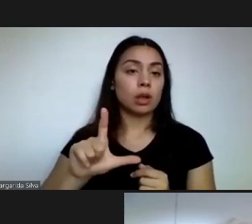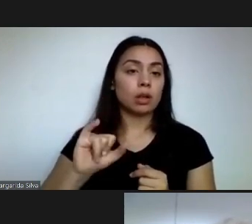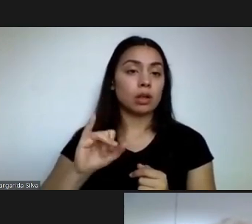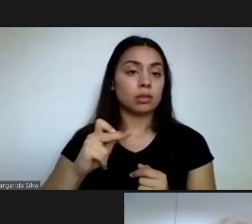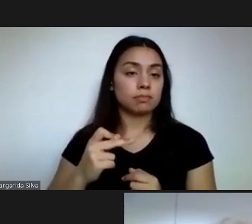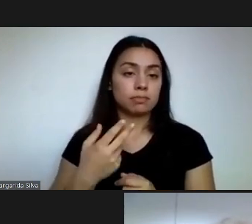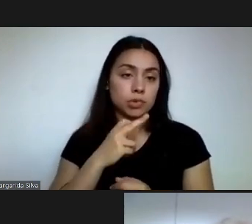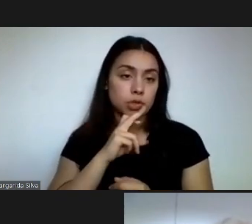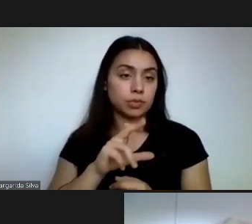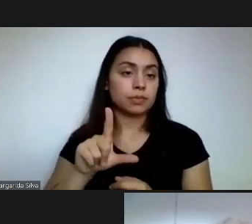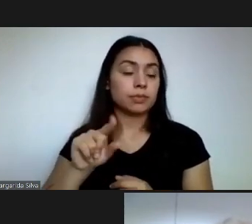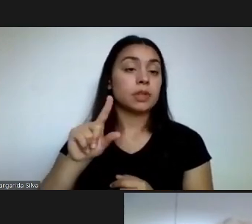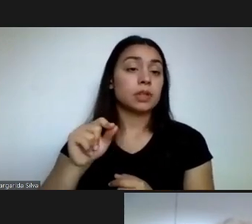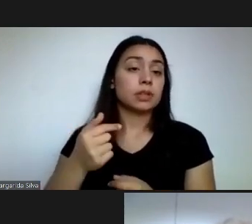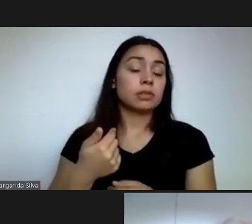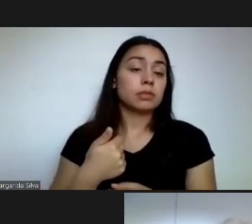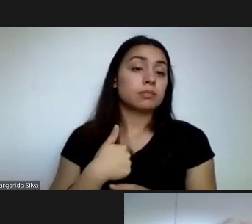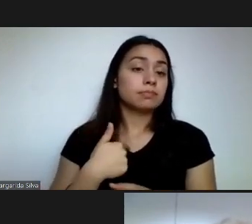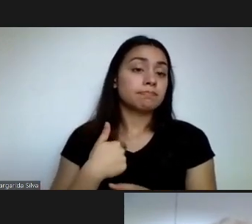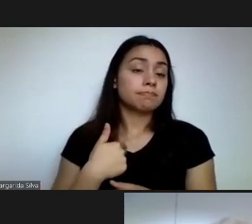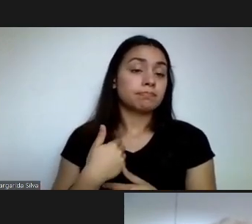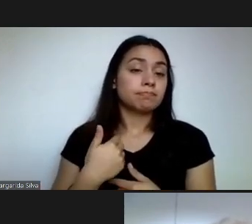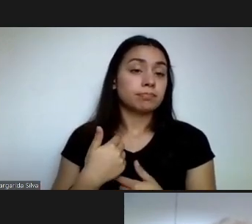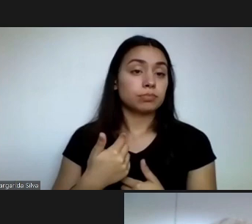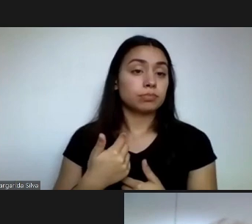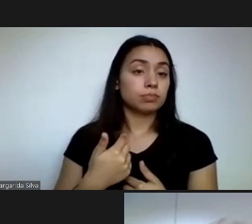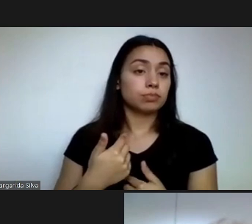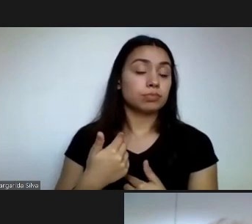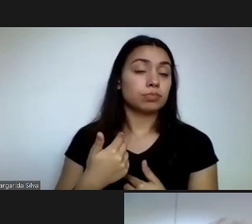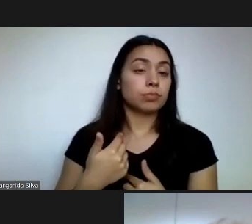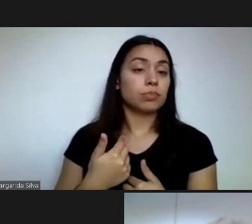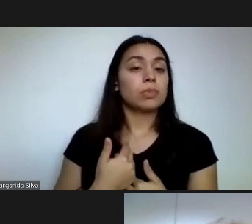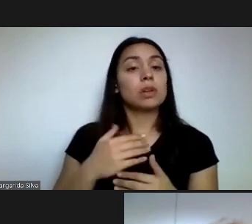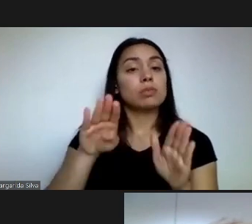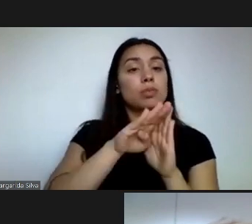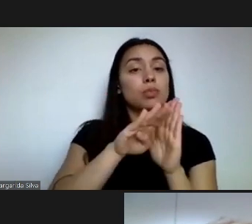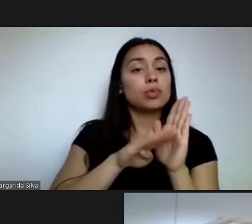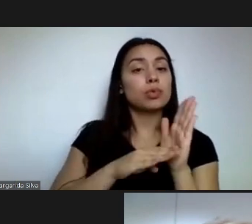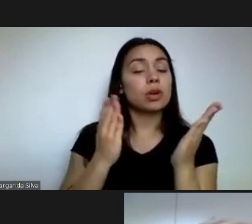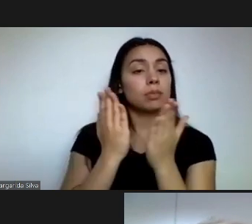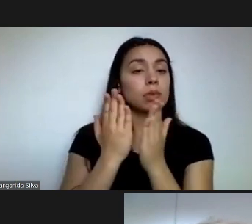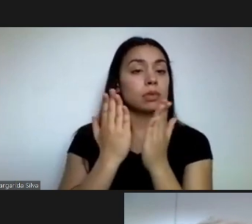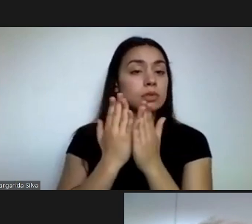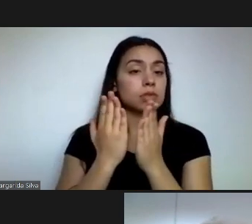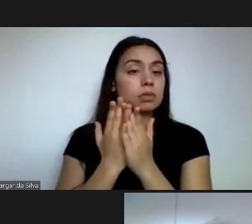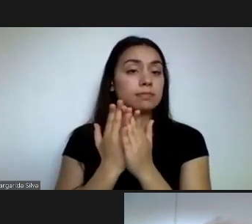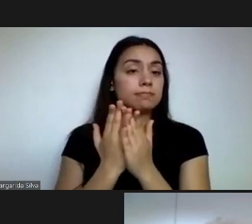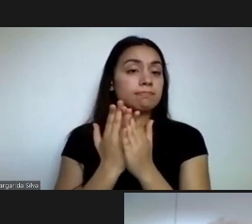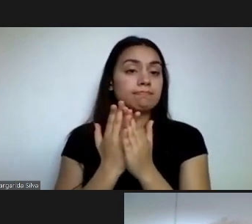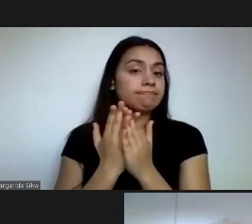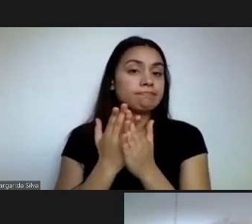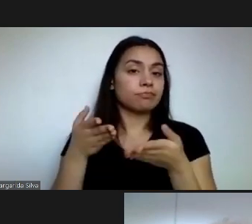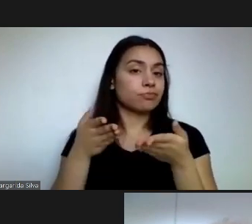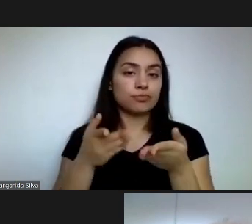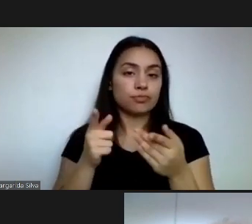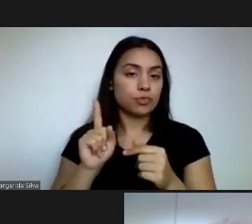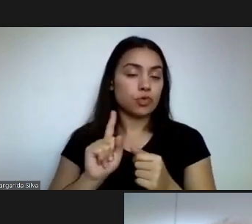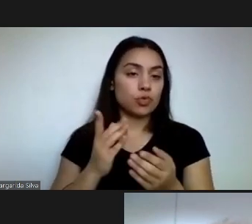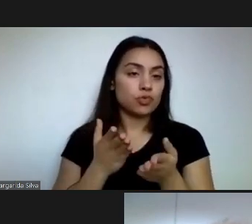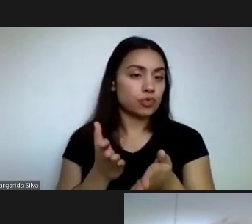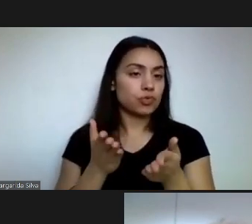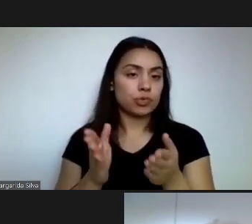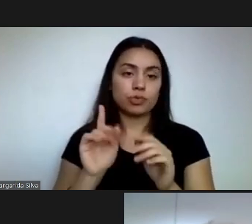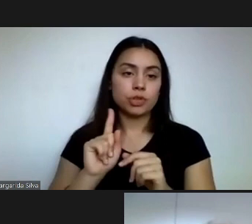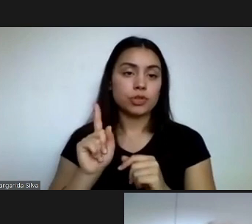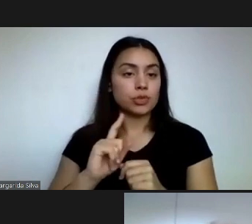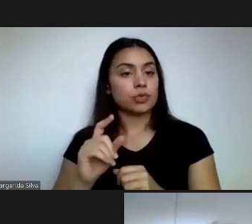isso. Efetivamente, os conteúdos que são ensinados nas escolas não ajudam sempre à desconstrução